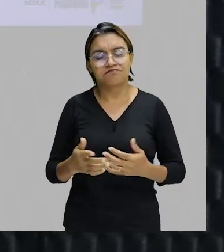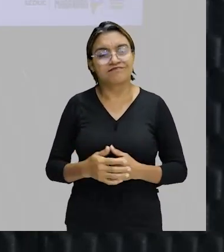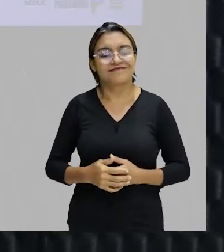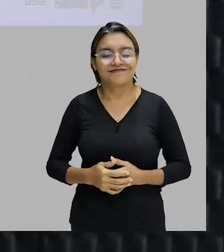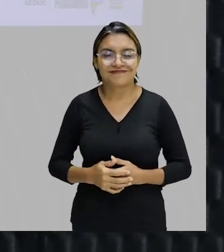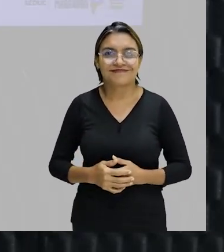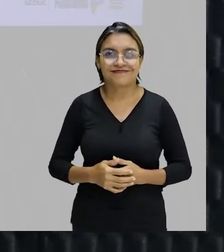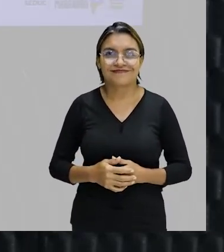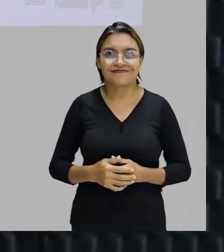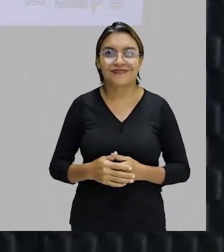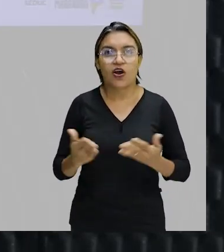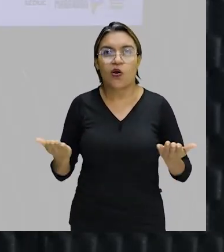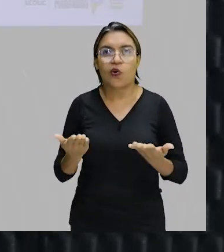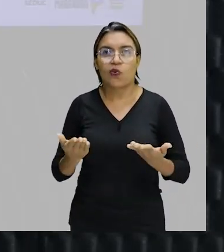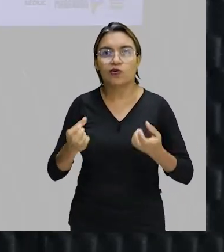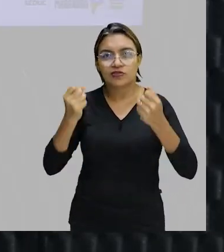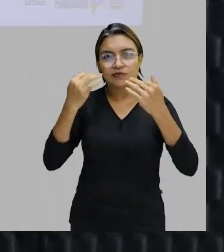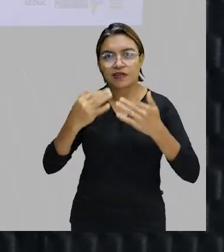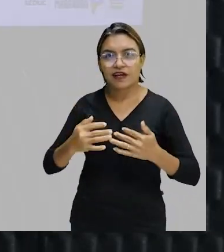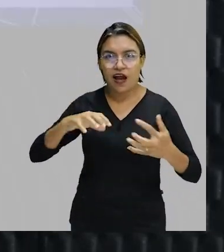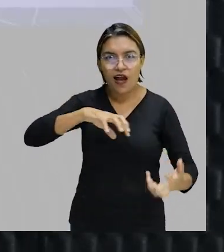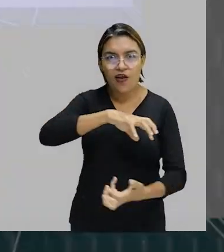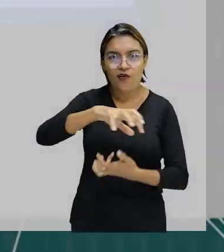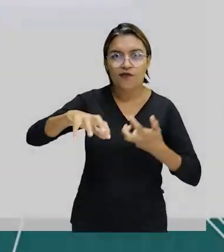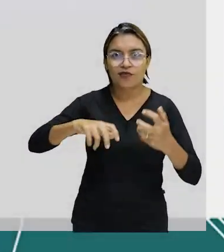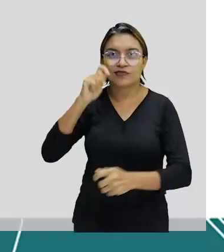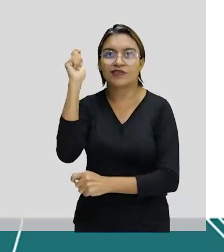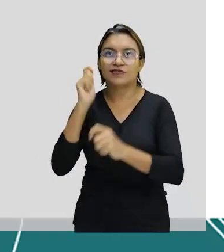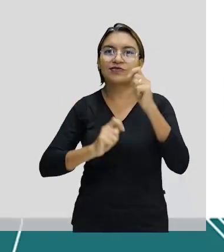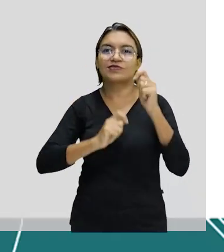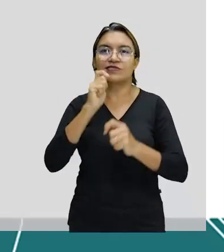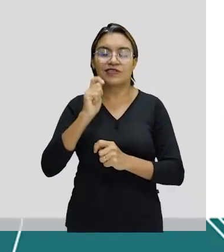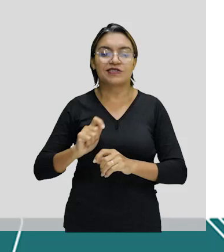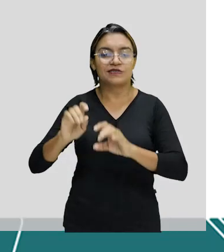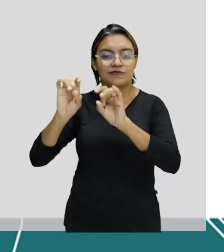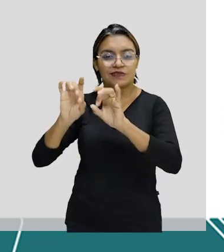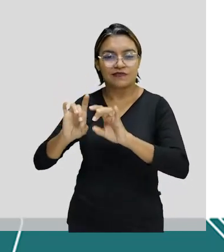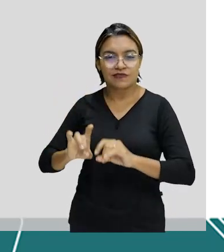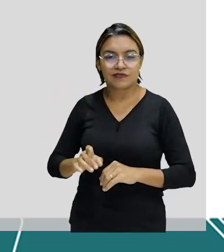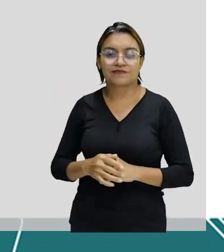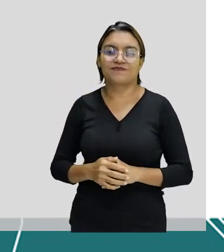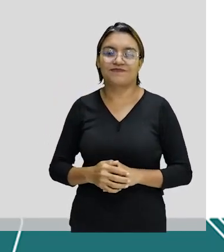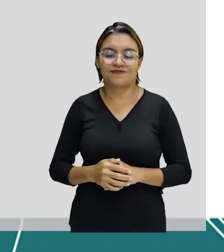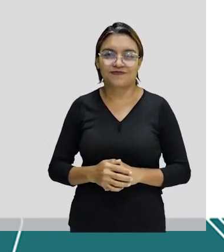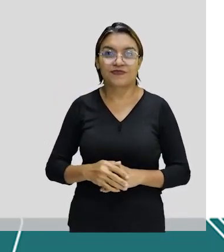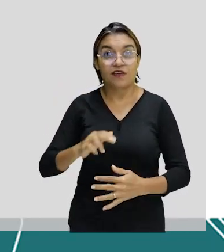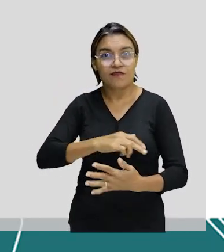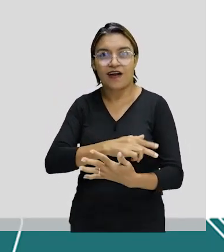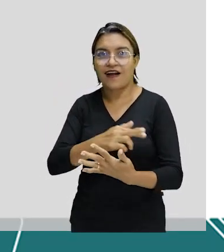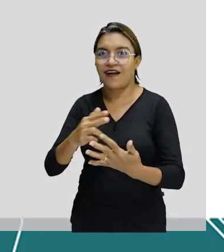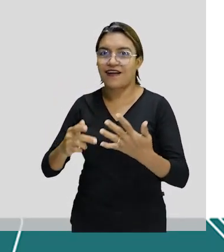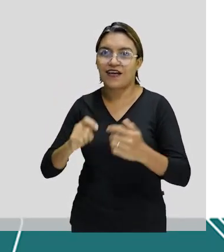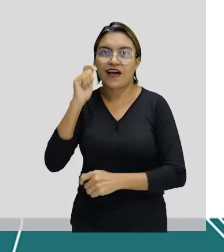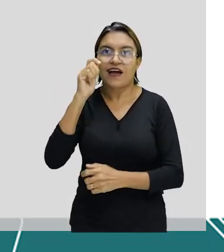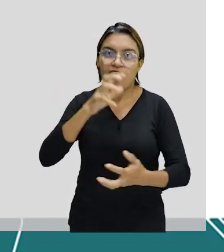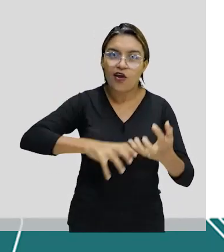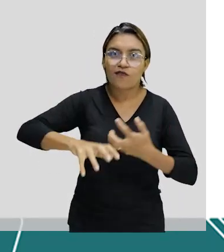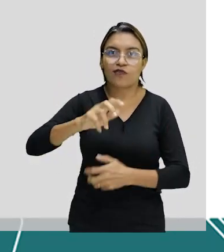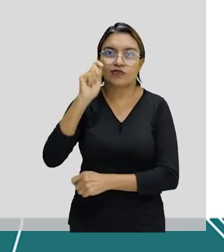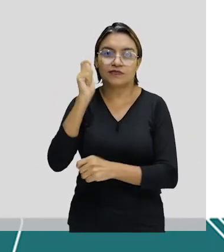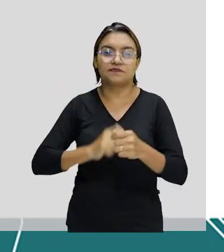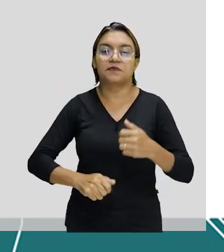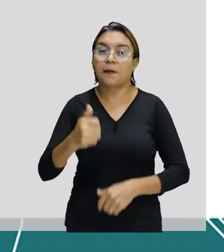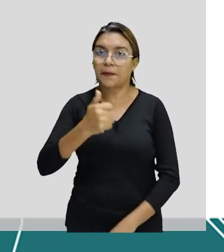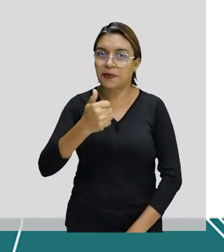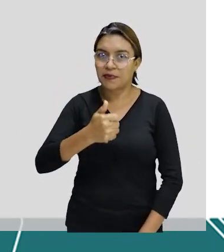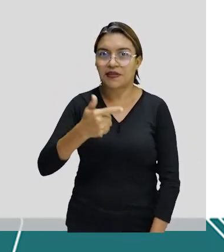Galera, nós vamos falar sobre a evolução industrial, nós vamos falar especificamente sobre as revoluções industriais. Nós vamos falar